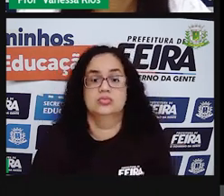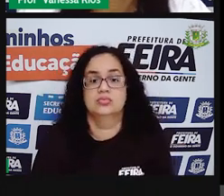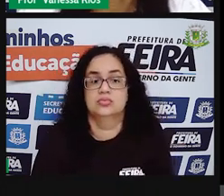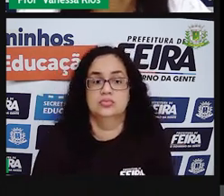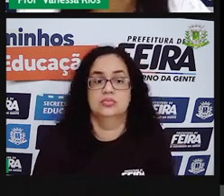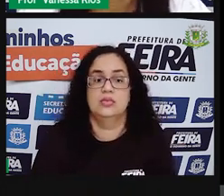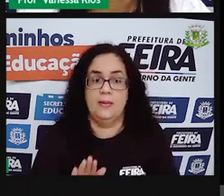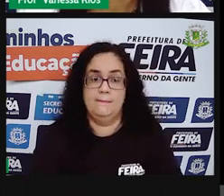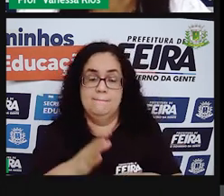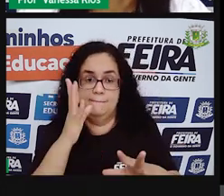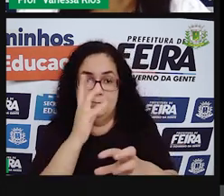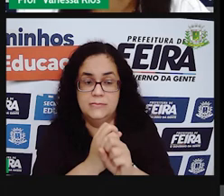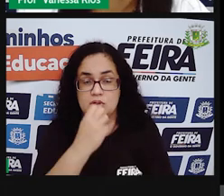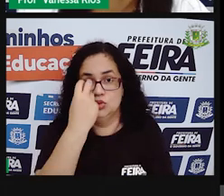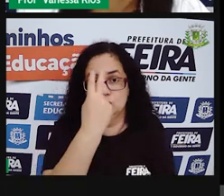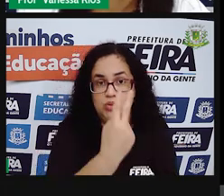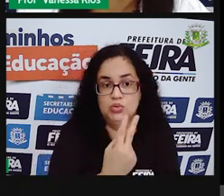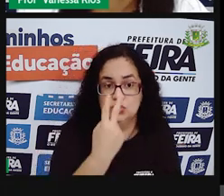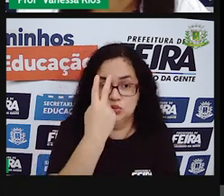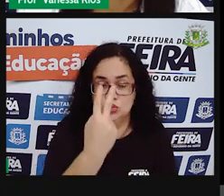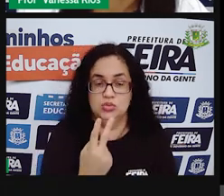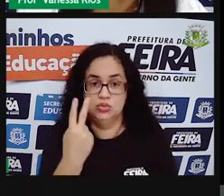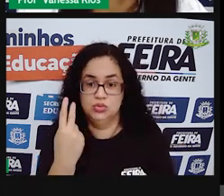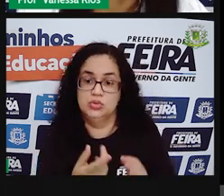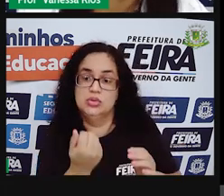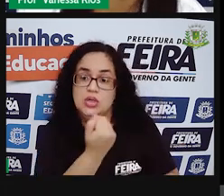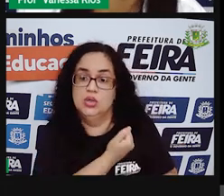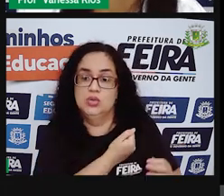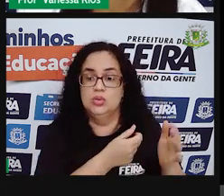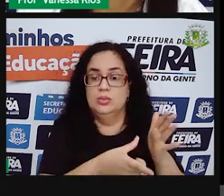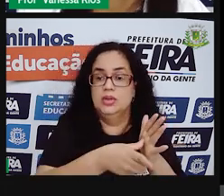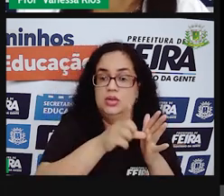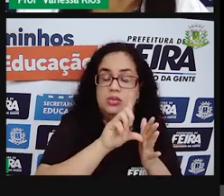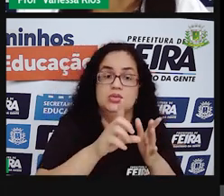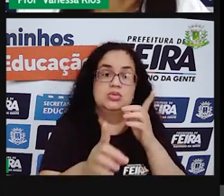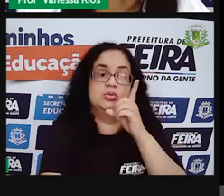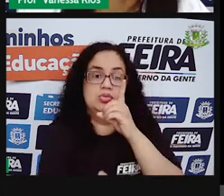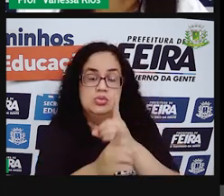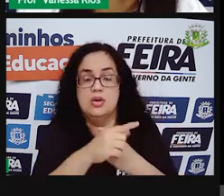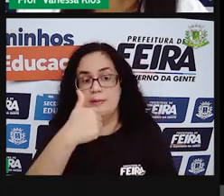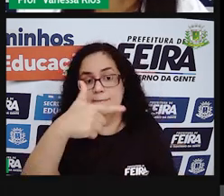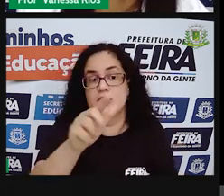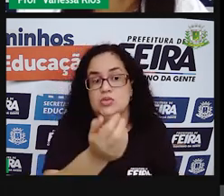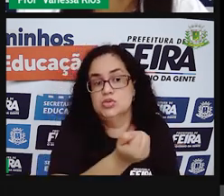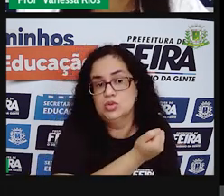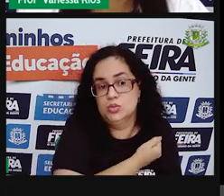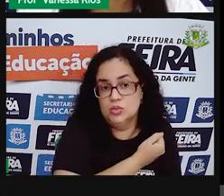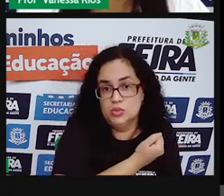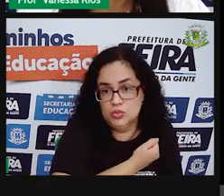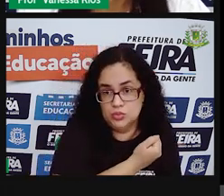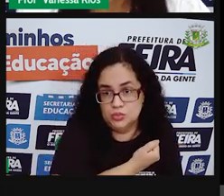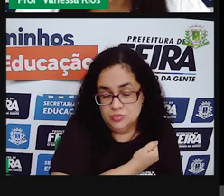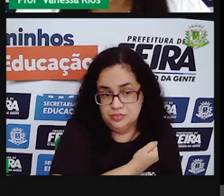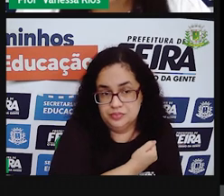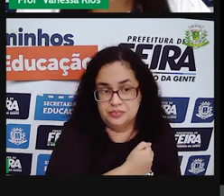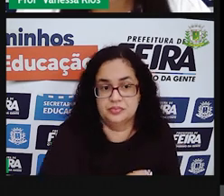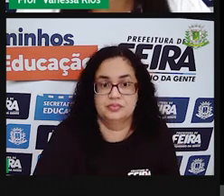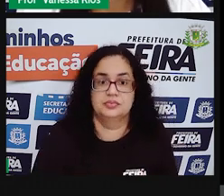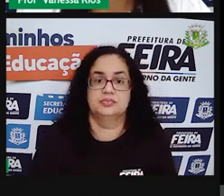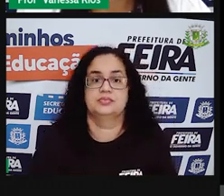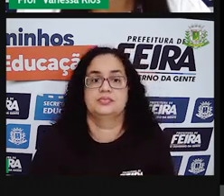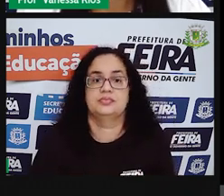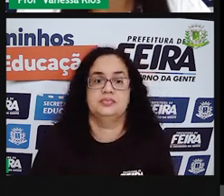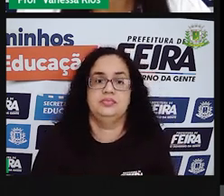2, somando 2 ao número anterior e descobrindo aí o próximo número que faria parte da